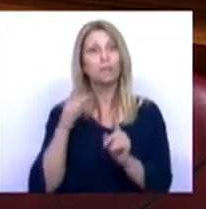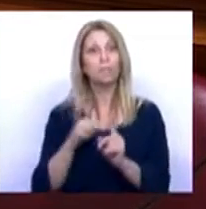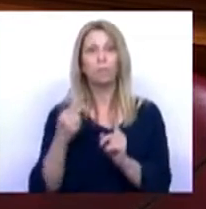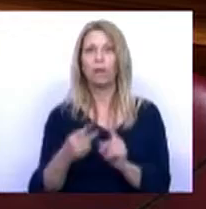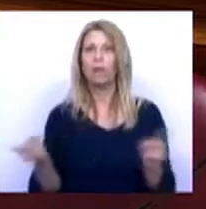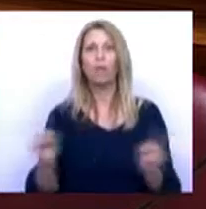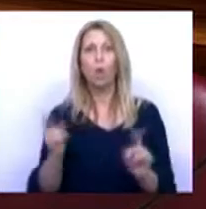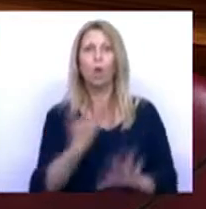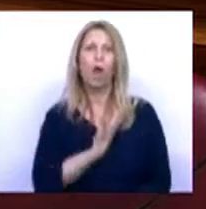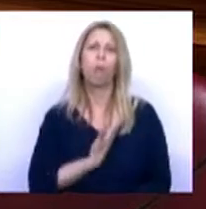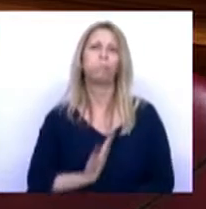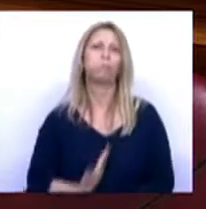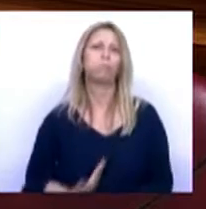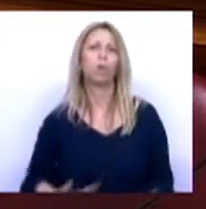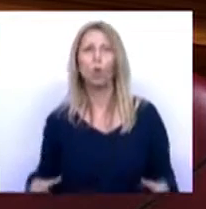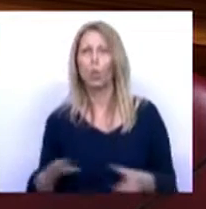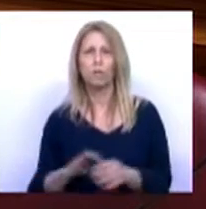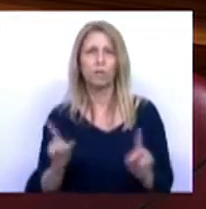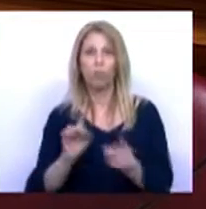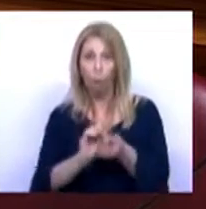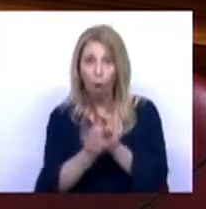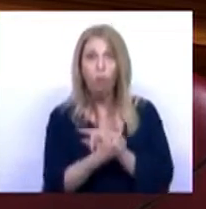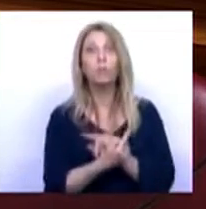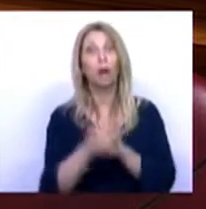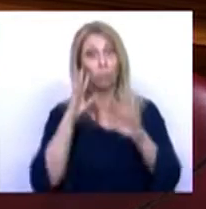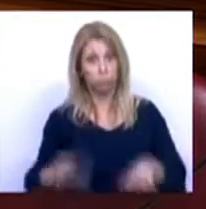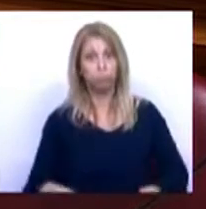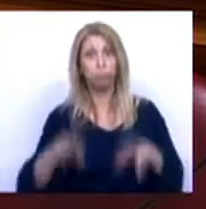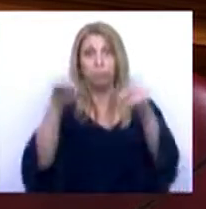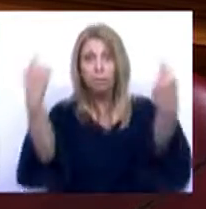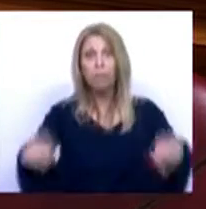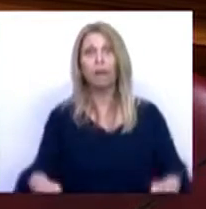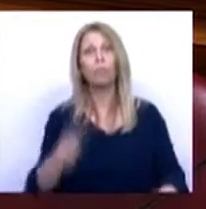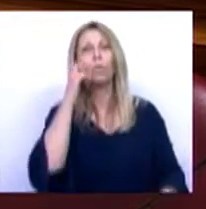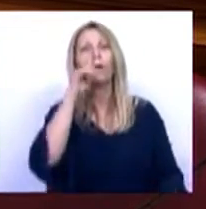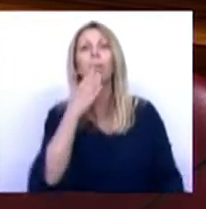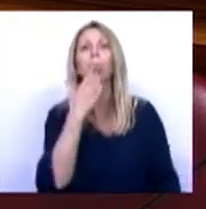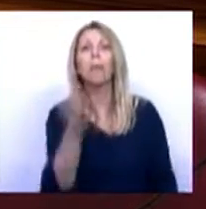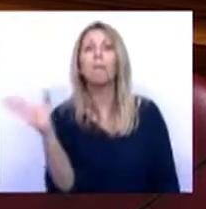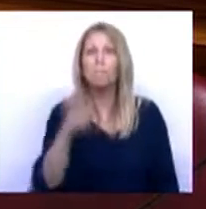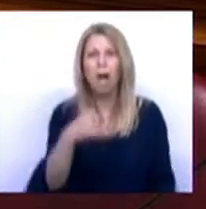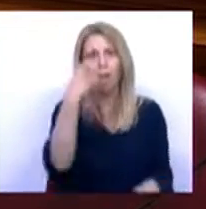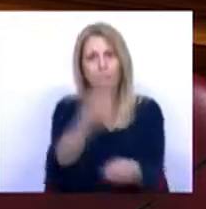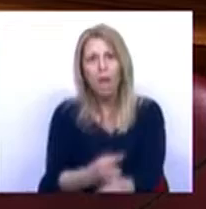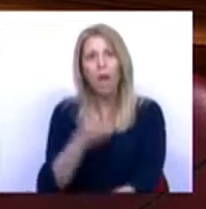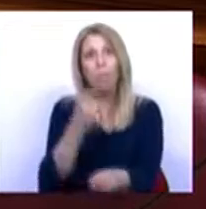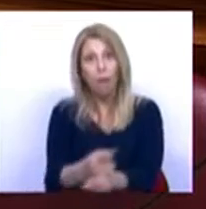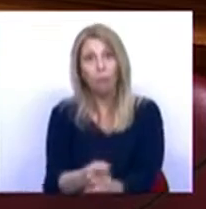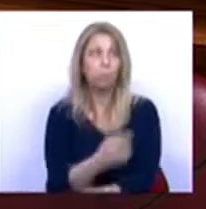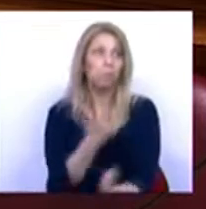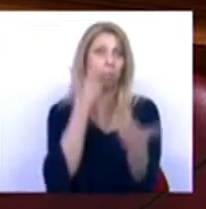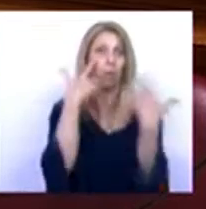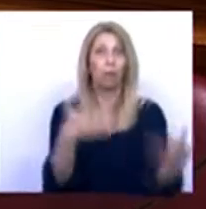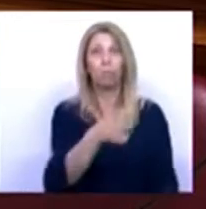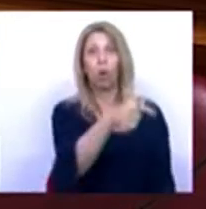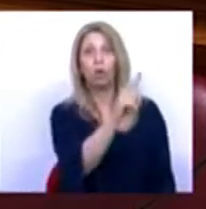seguramente conservadora, muito pelo contrário, é bastante progressista, porque quem pede mais do mesmo são o Bloco de Esquerda e o